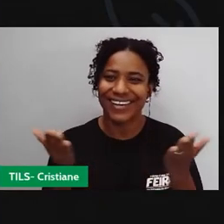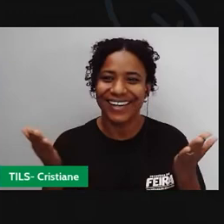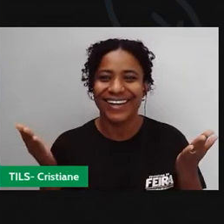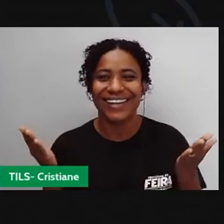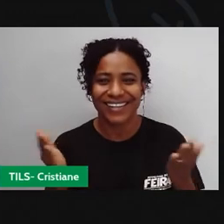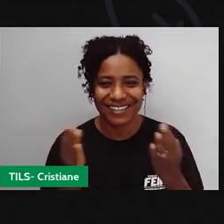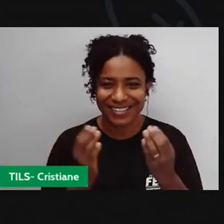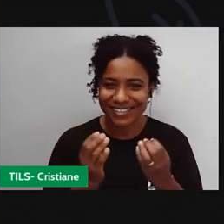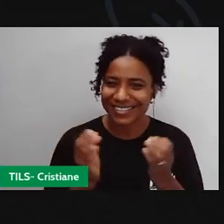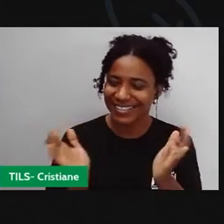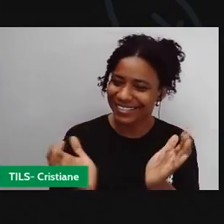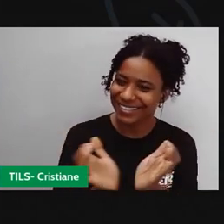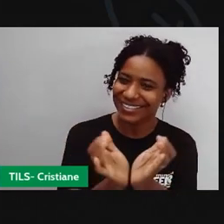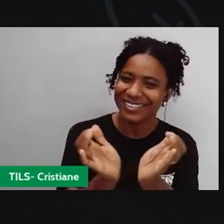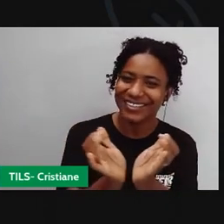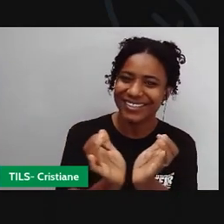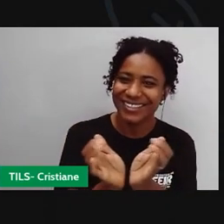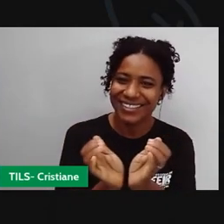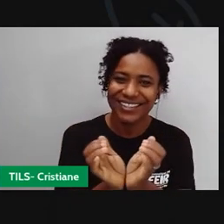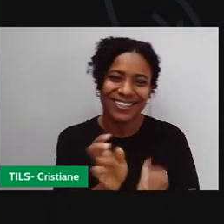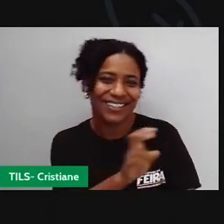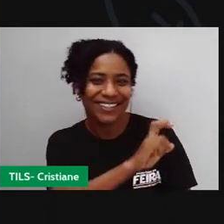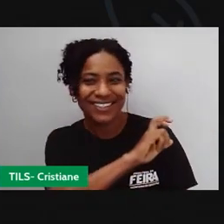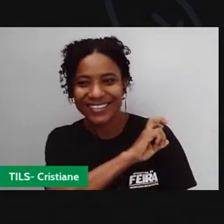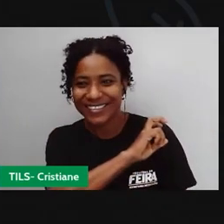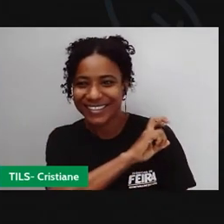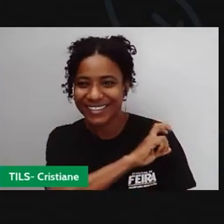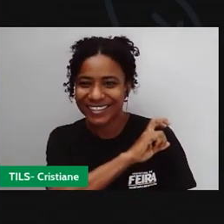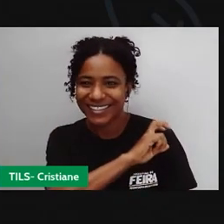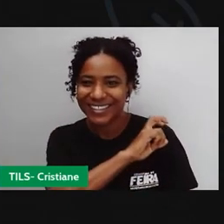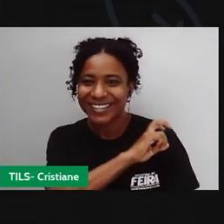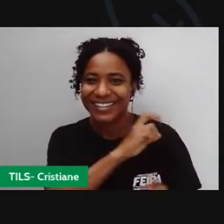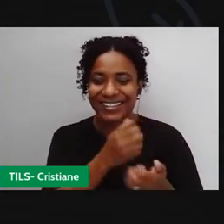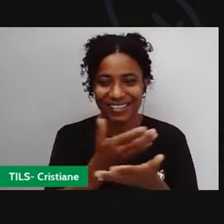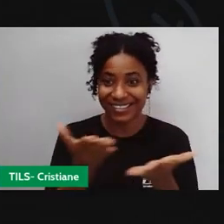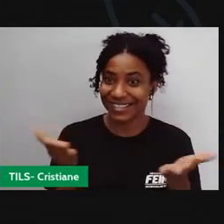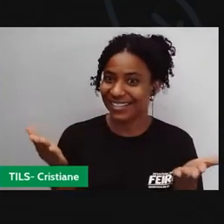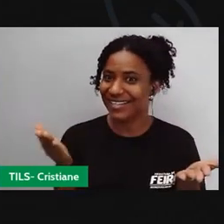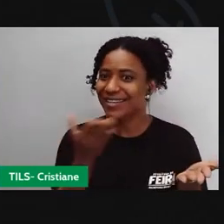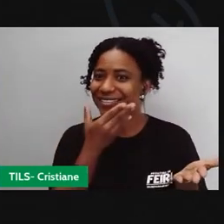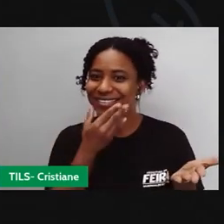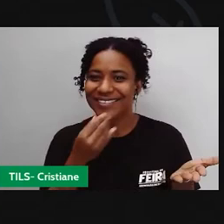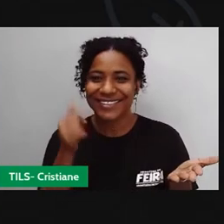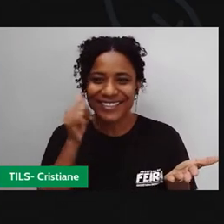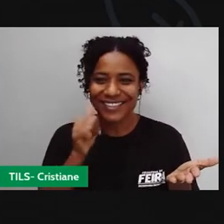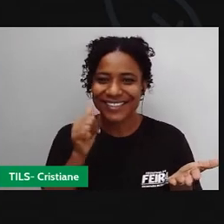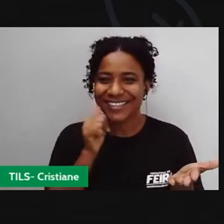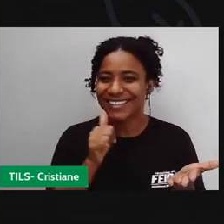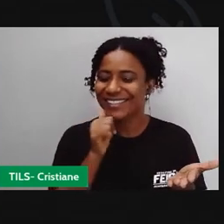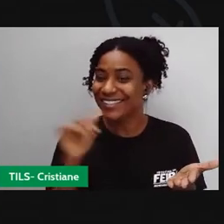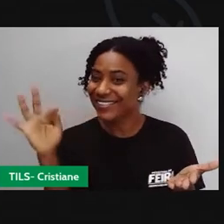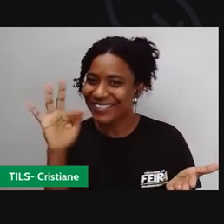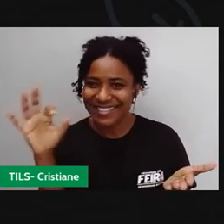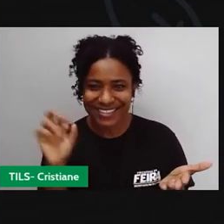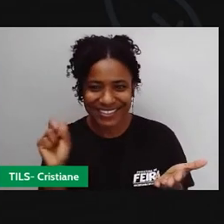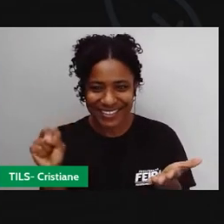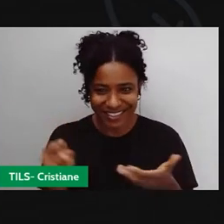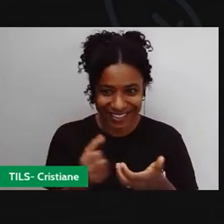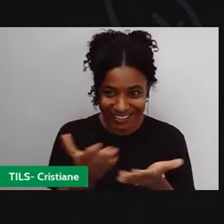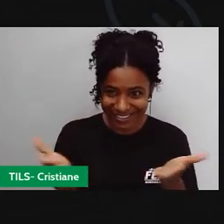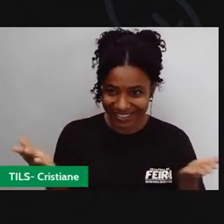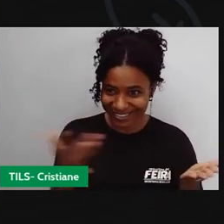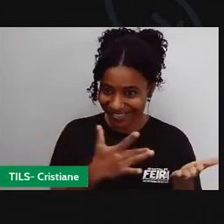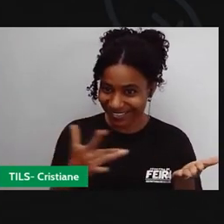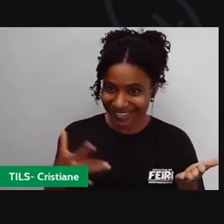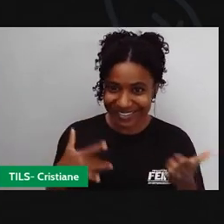Olá, turma do quinto ano, meninos e meninas de Feira de Santana, como é que vocês